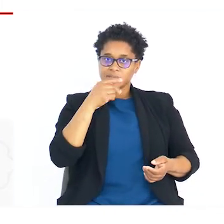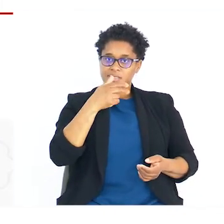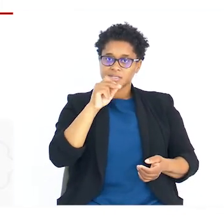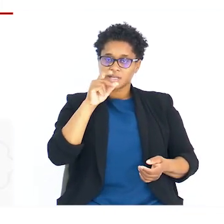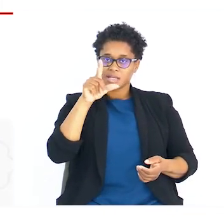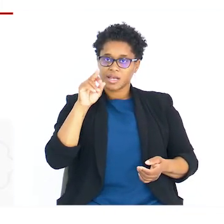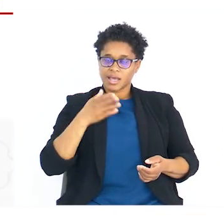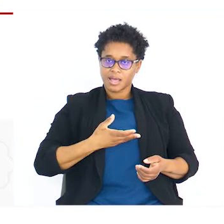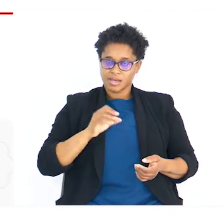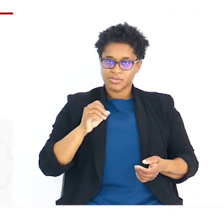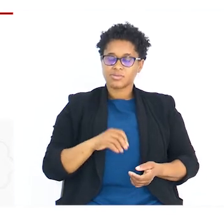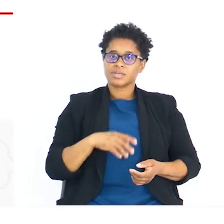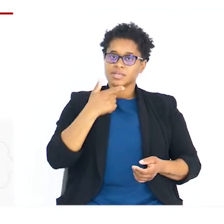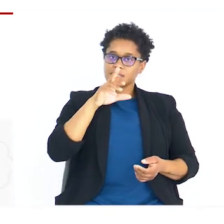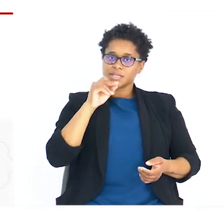caçapo, certo?